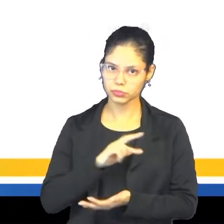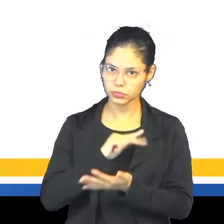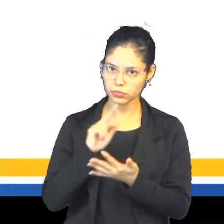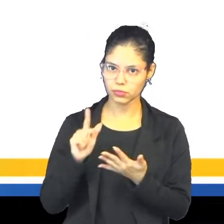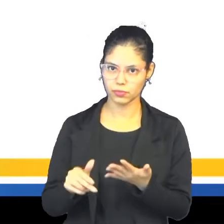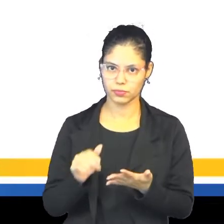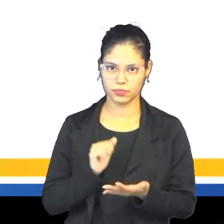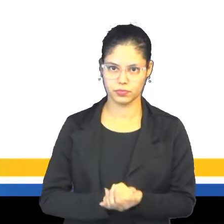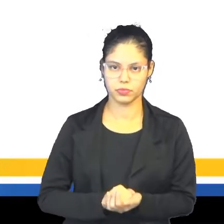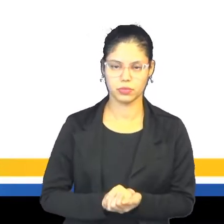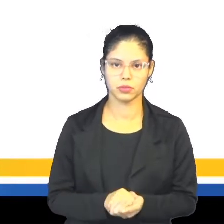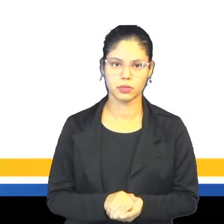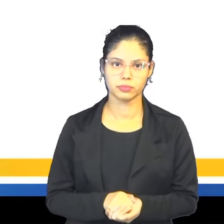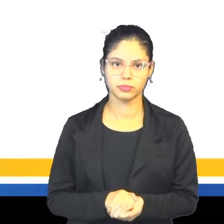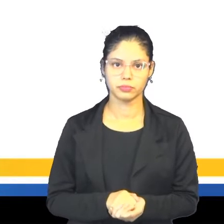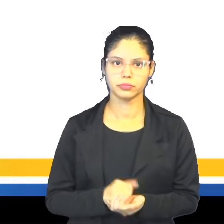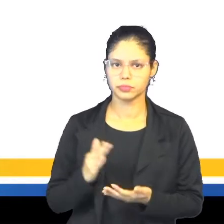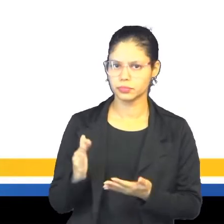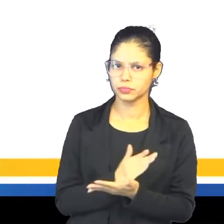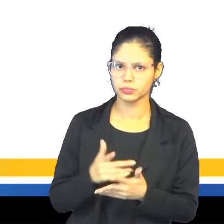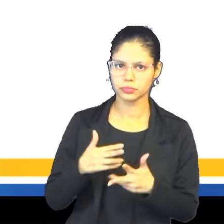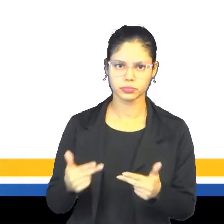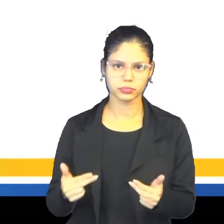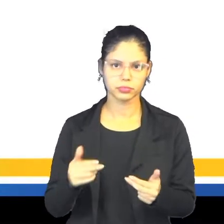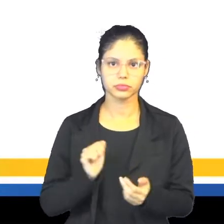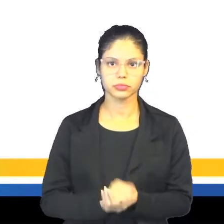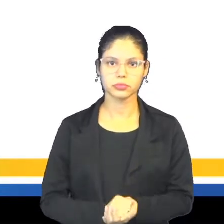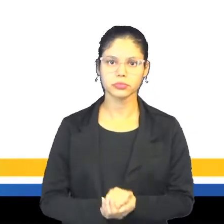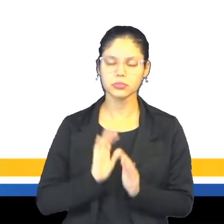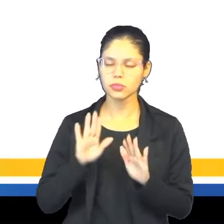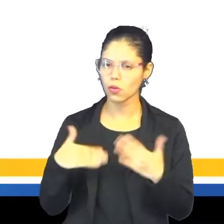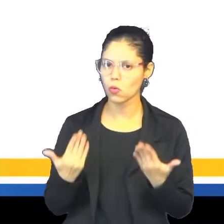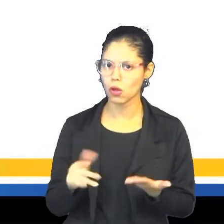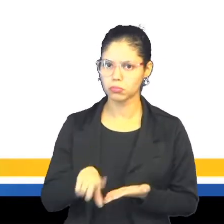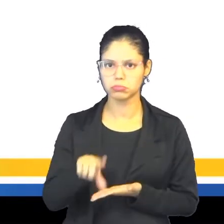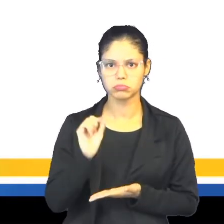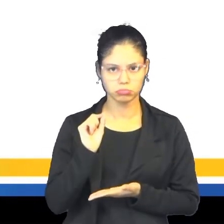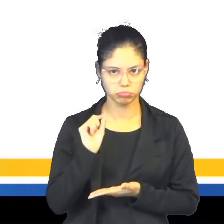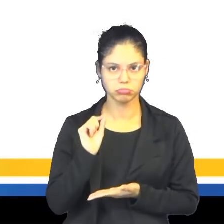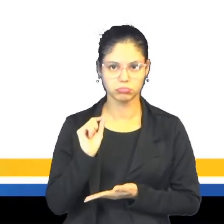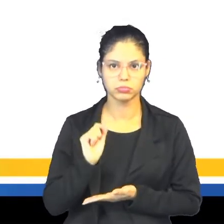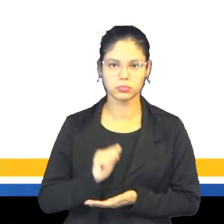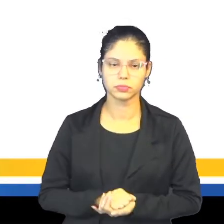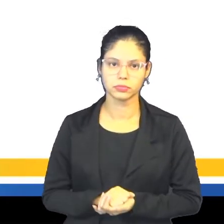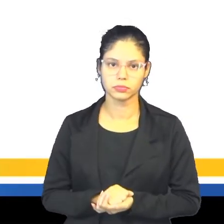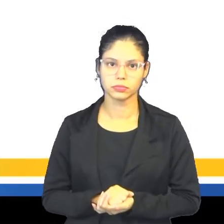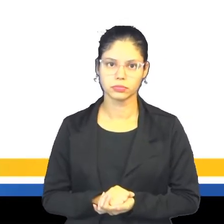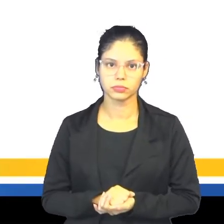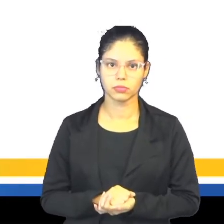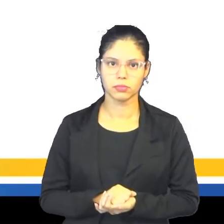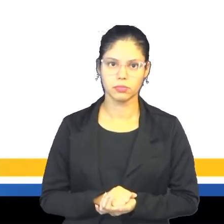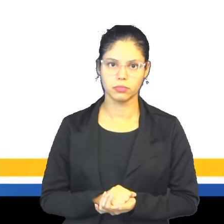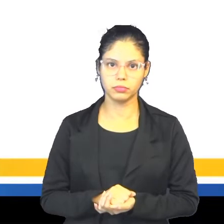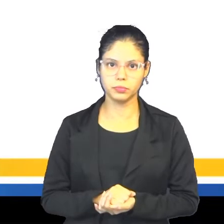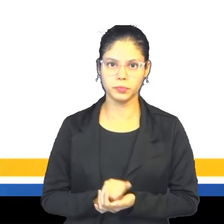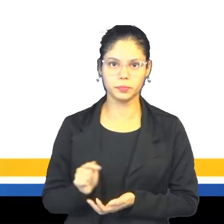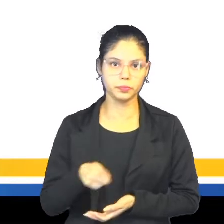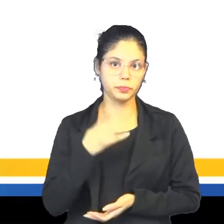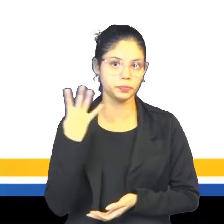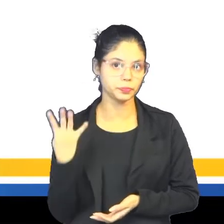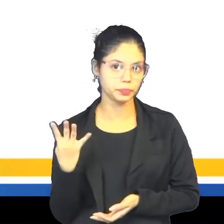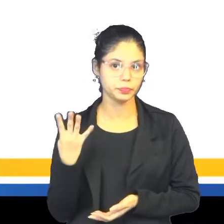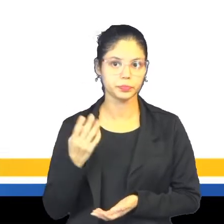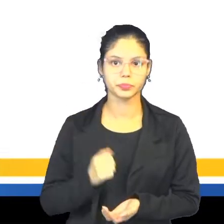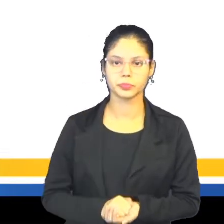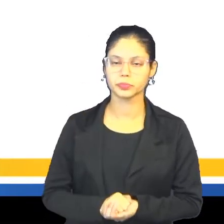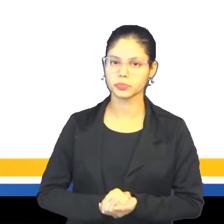opções ali de alguma coisa, de algum objeto, qual eu posso escolher, né? Quantos indica o quê?